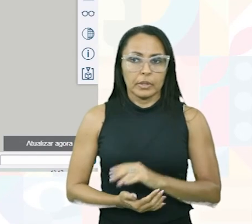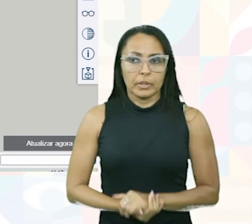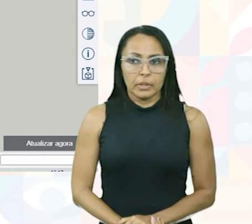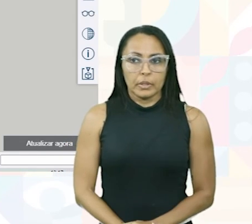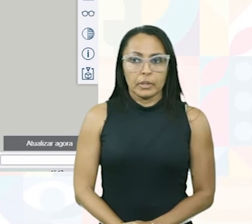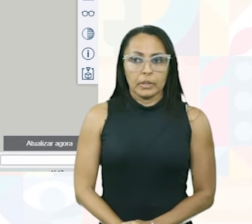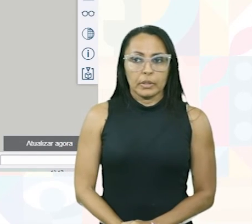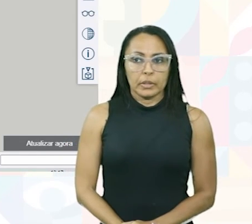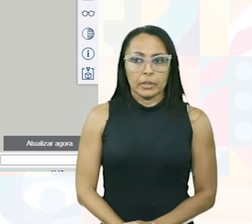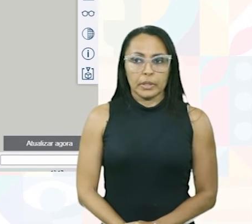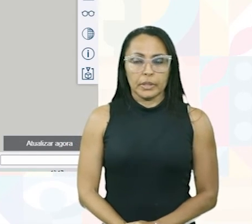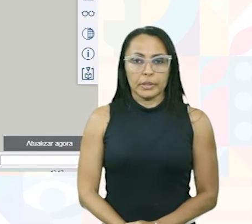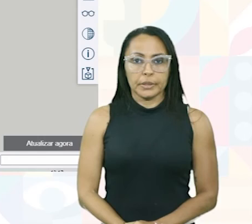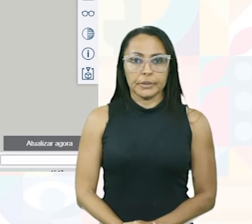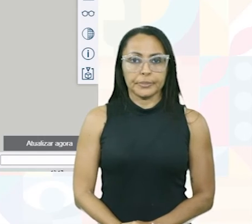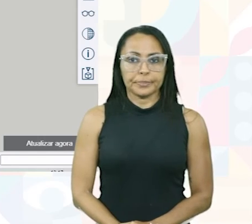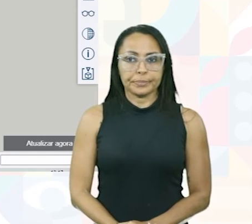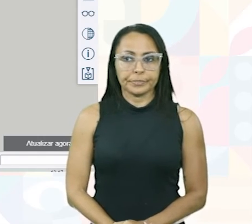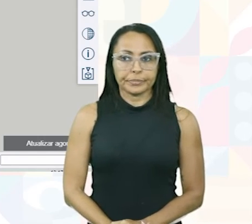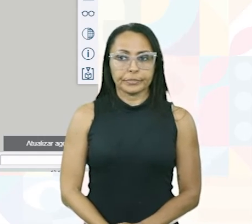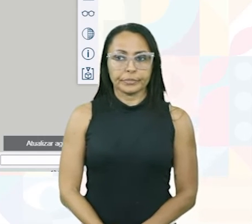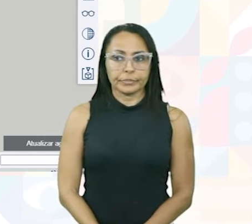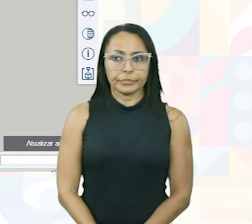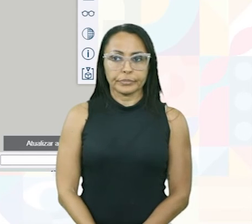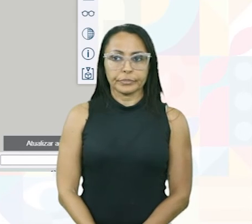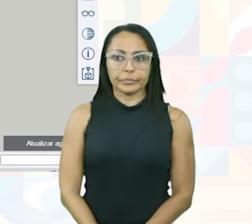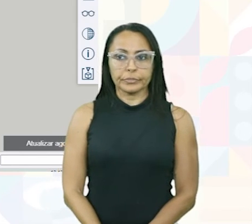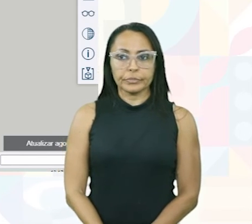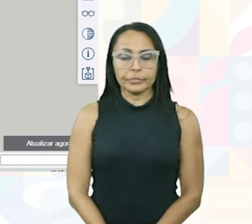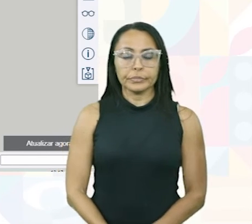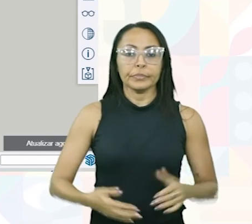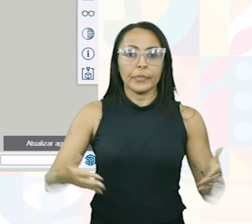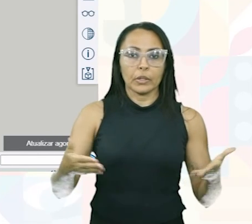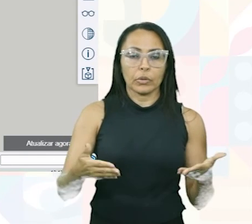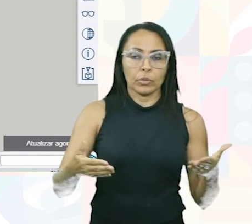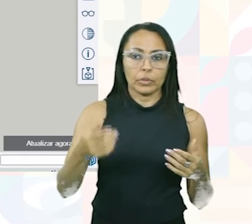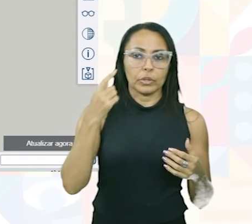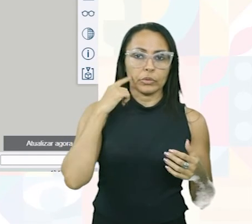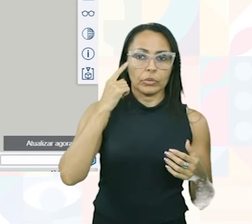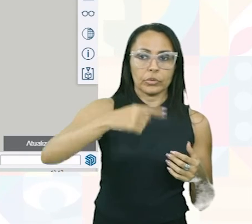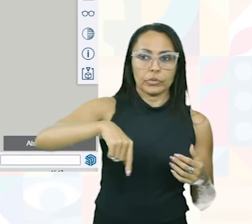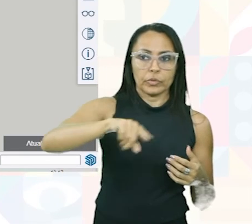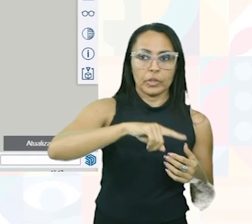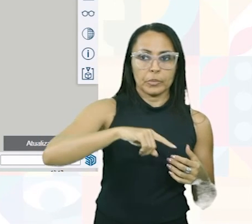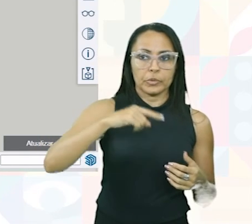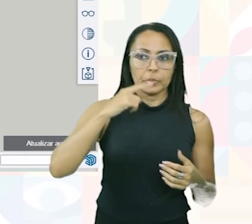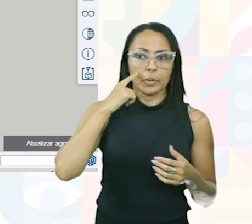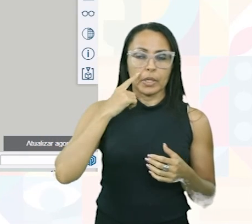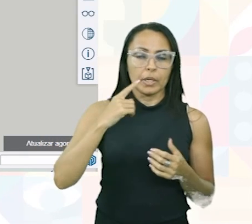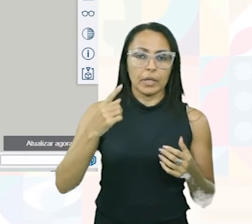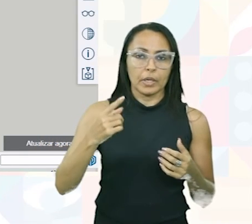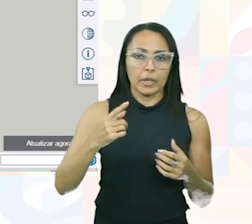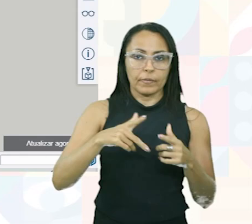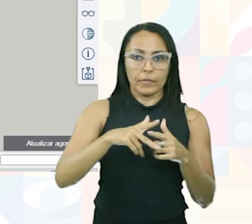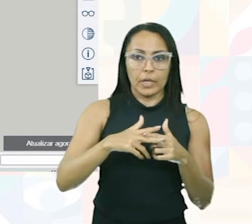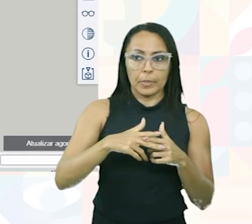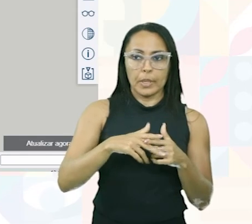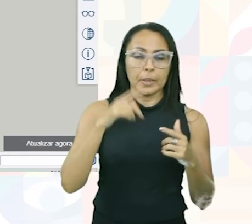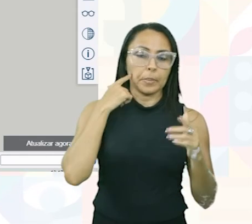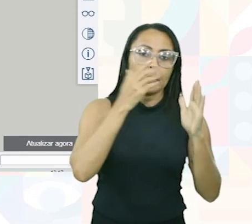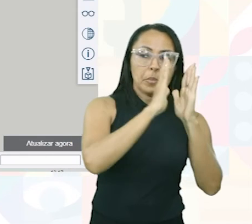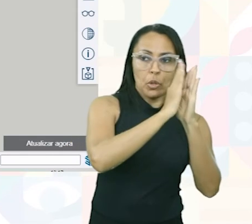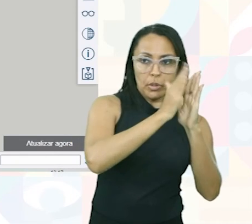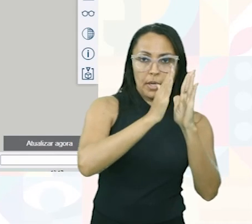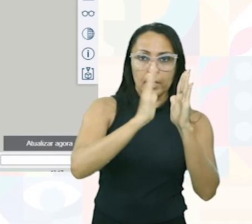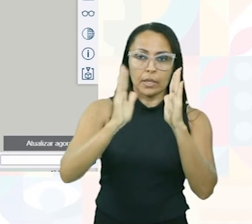puxar, certo? Essa dimensão. Nós vamos agora para a ferramenta, a biblioteca, no caso,